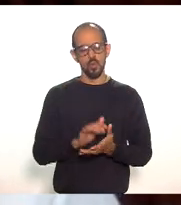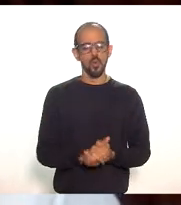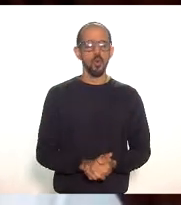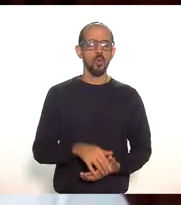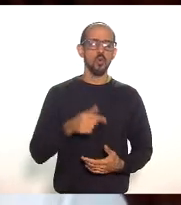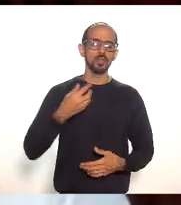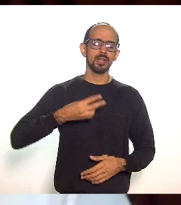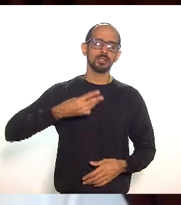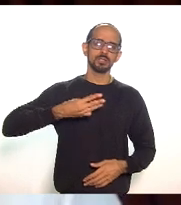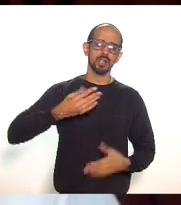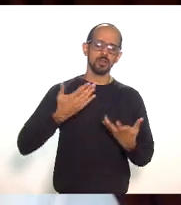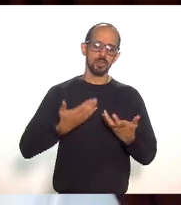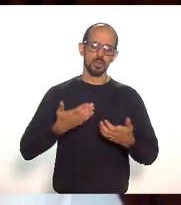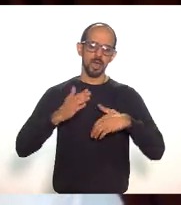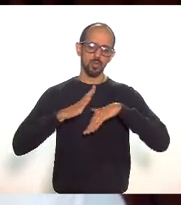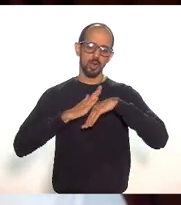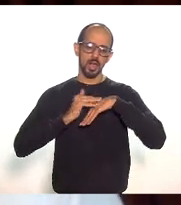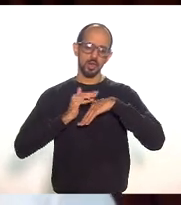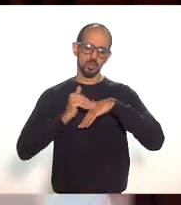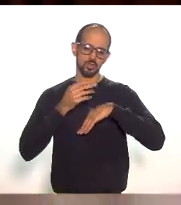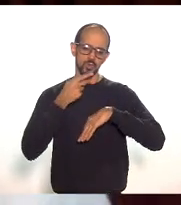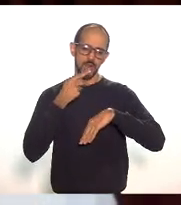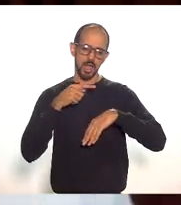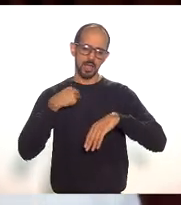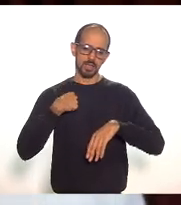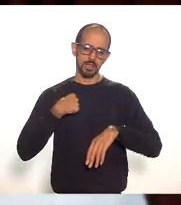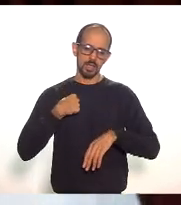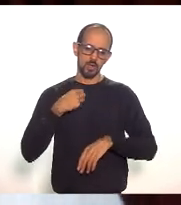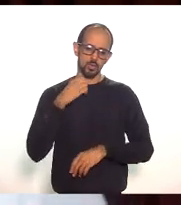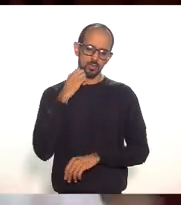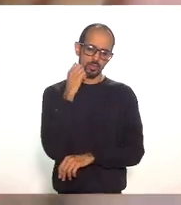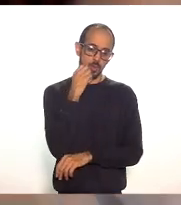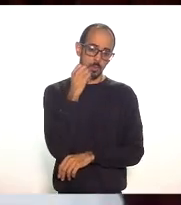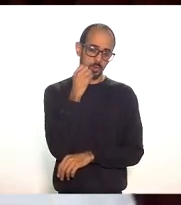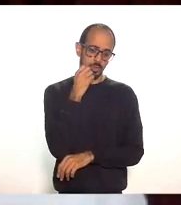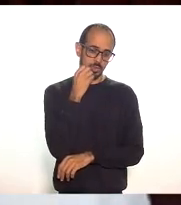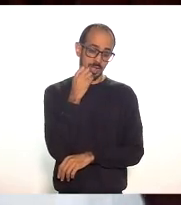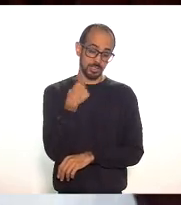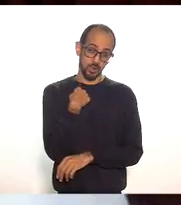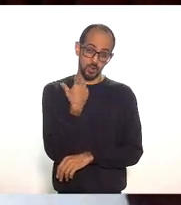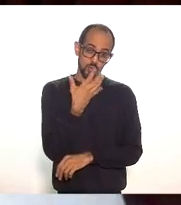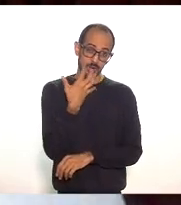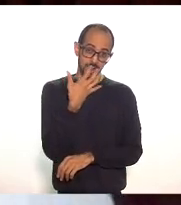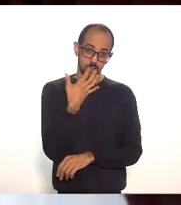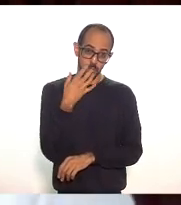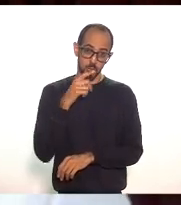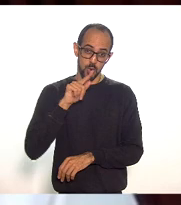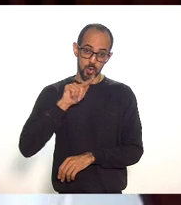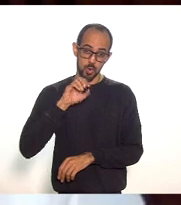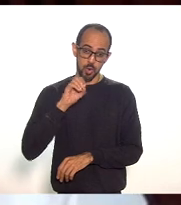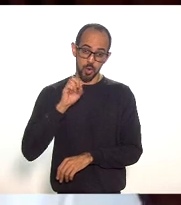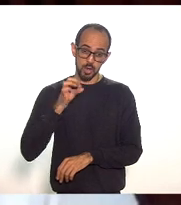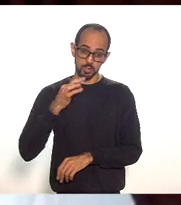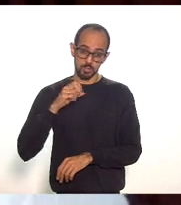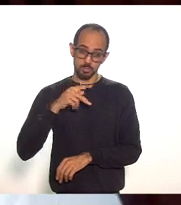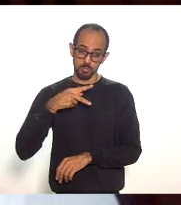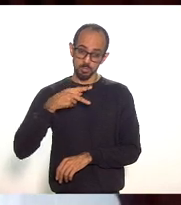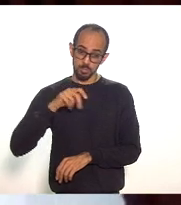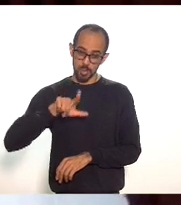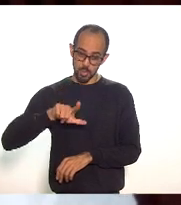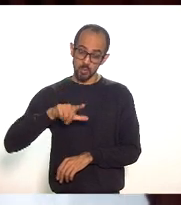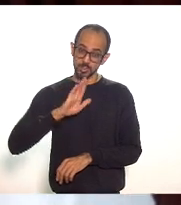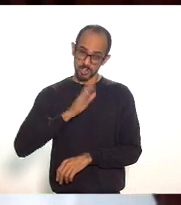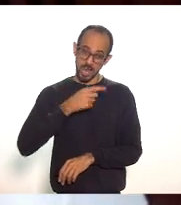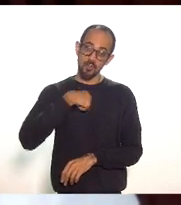de forma muito carinhosa, eu tive a oportunidade, como cantor gospel, há muitos anos atrás, cantar na Festa do Tomate. Então,